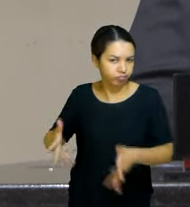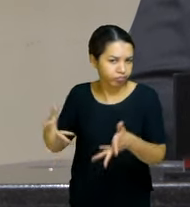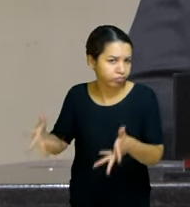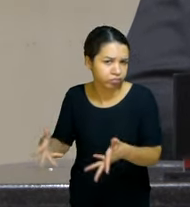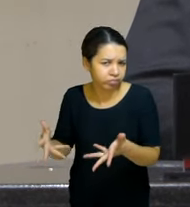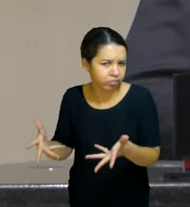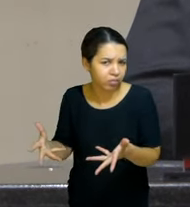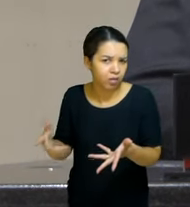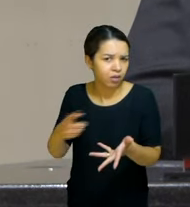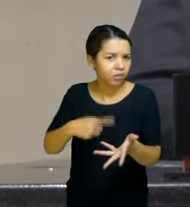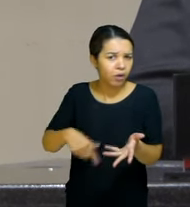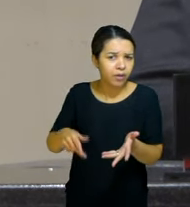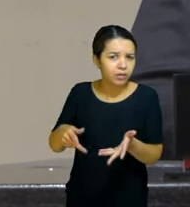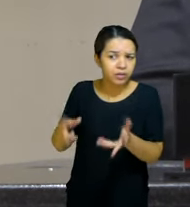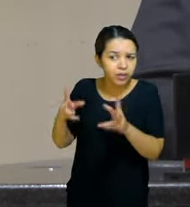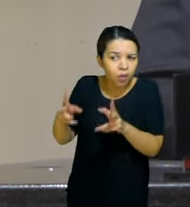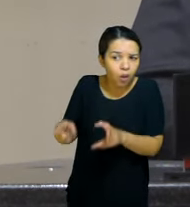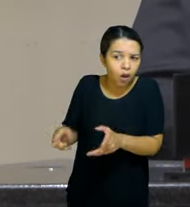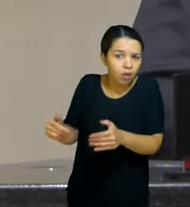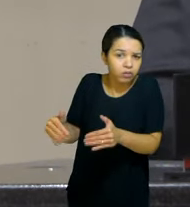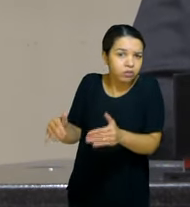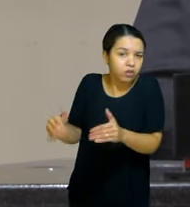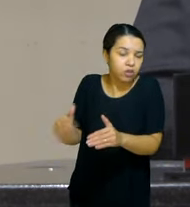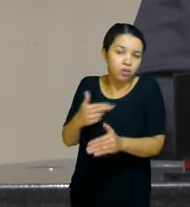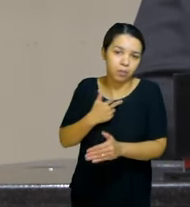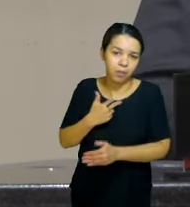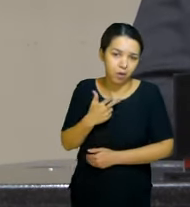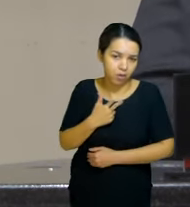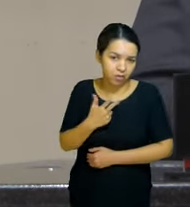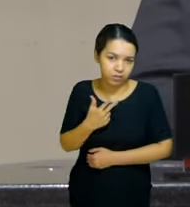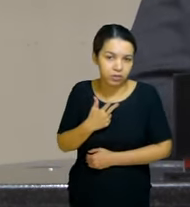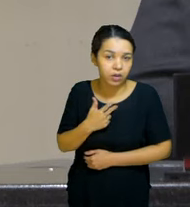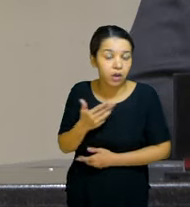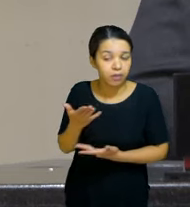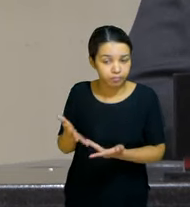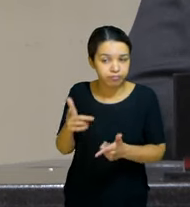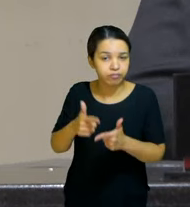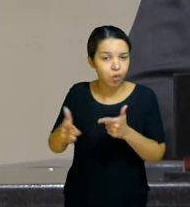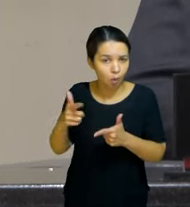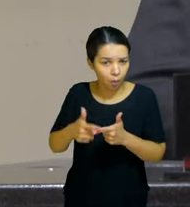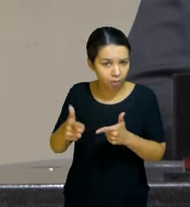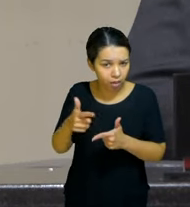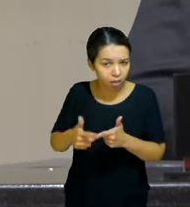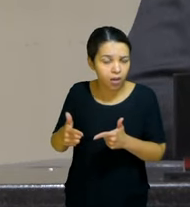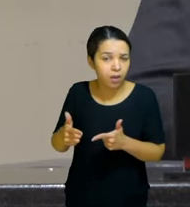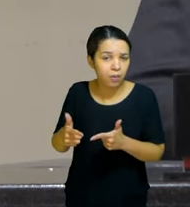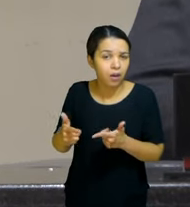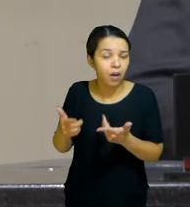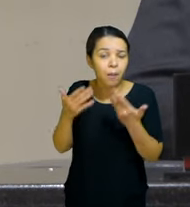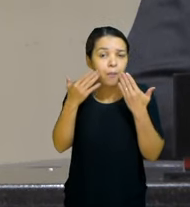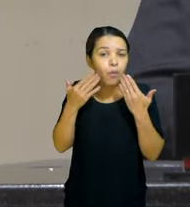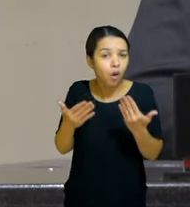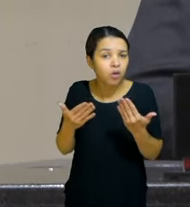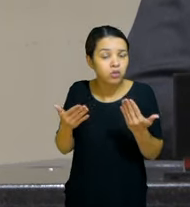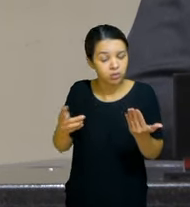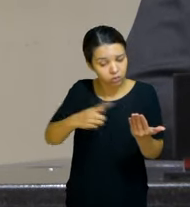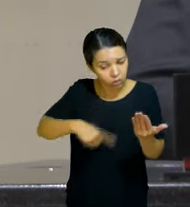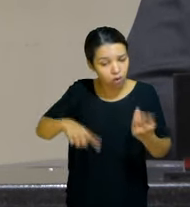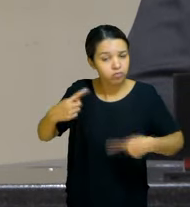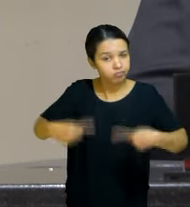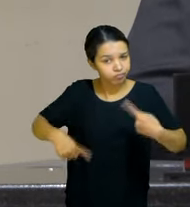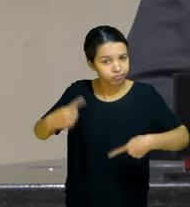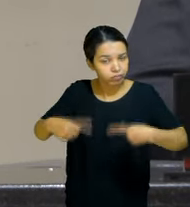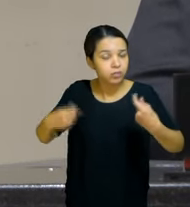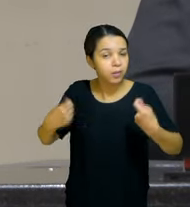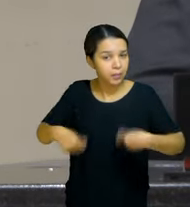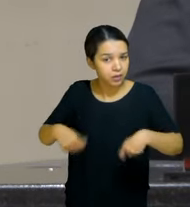do jeito que está. E esse problema, presidente Freiberg, que aconteceu, acho que é um momento de nós debatermos isso, e me coloco à